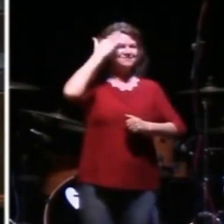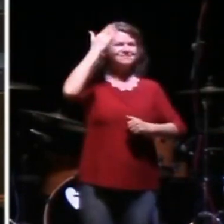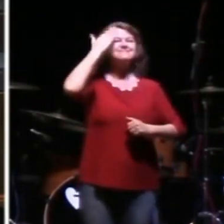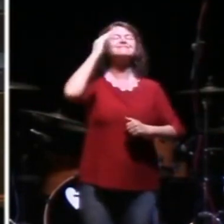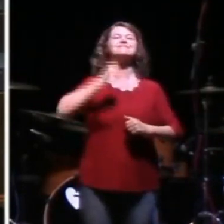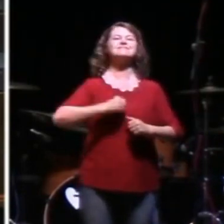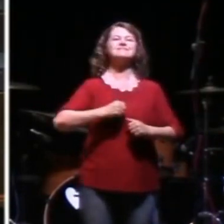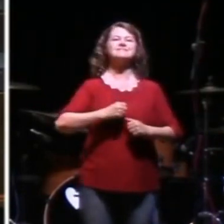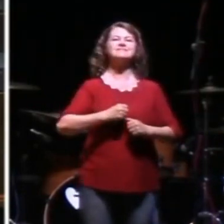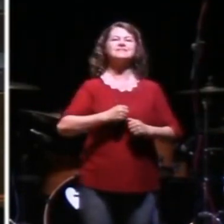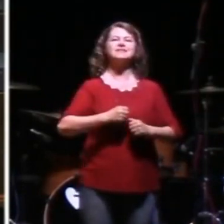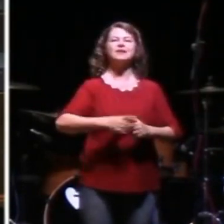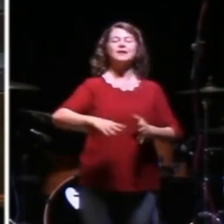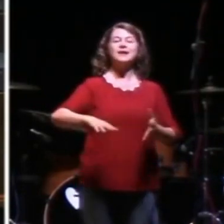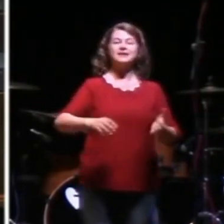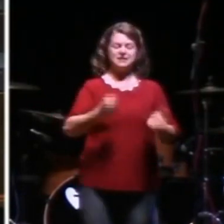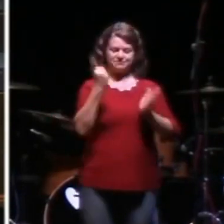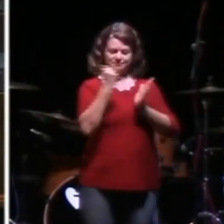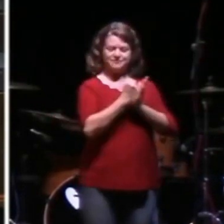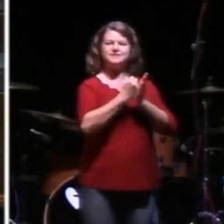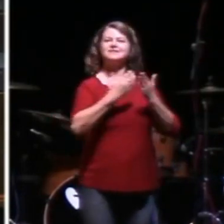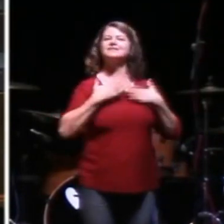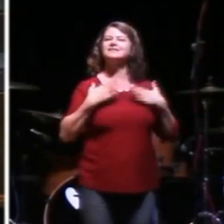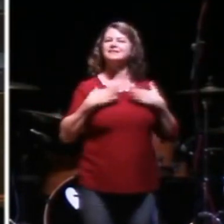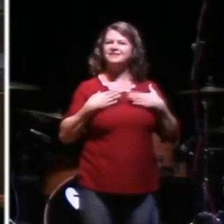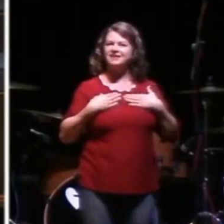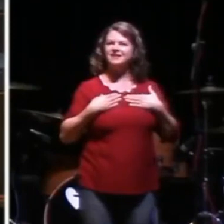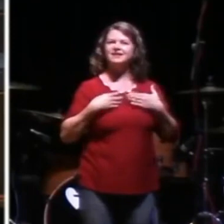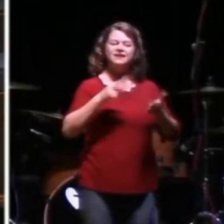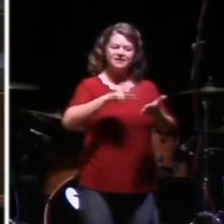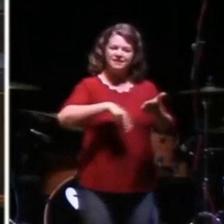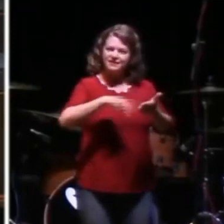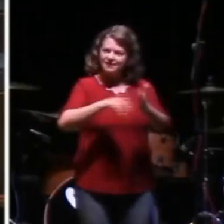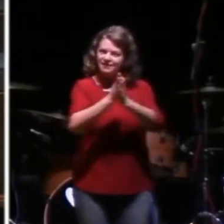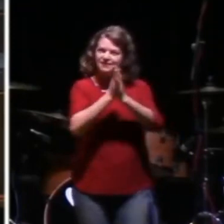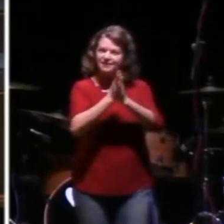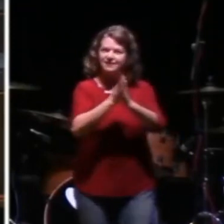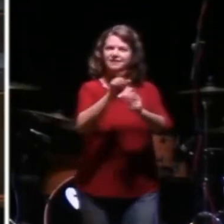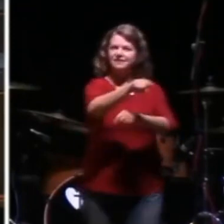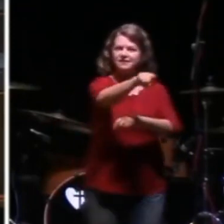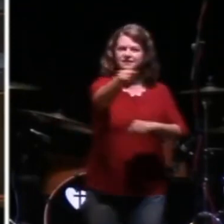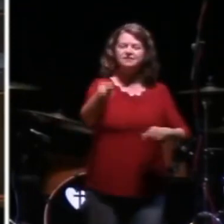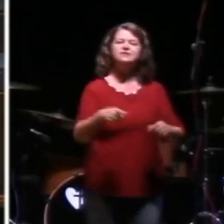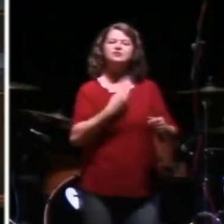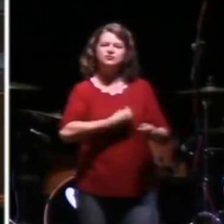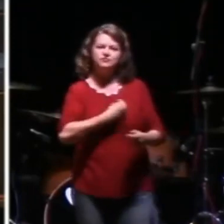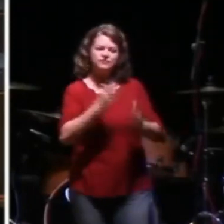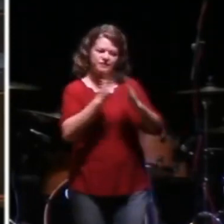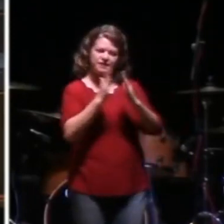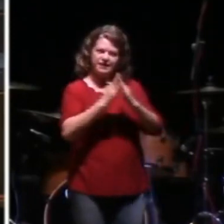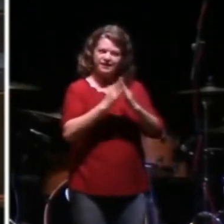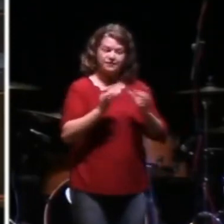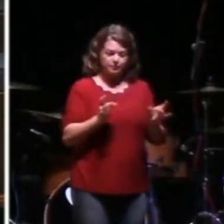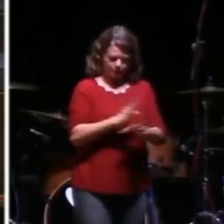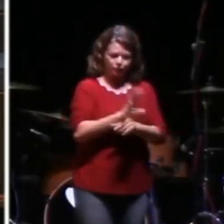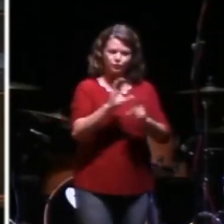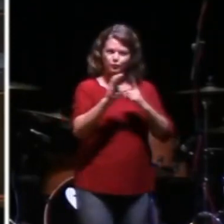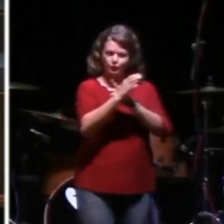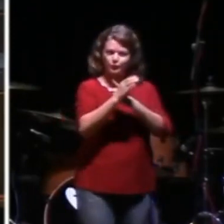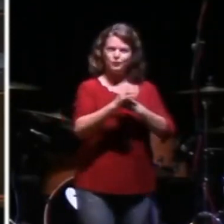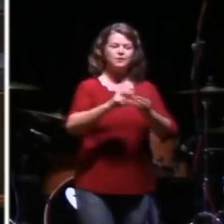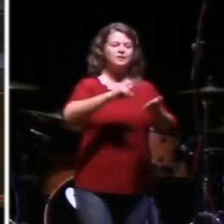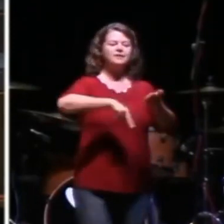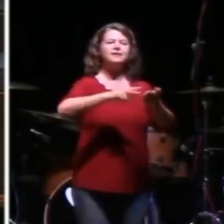disso estou selo existe uma marca leia por favor você já tiver se você tiver em casa hoje depois do culto